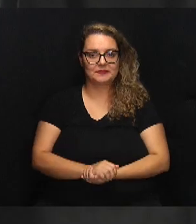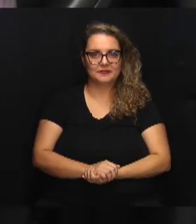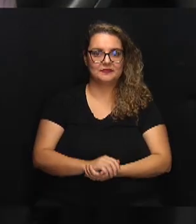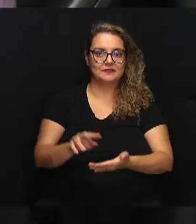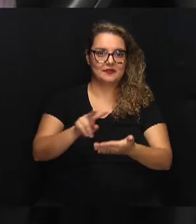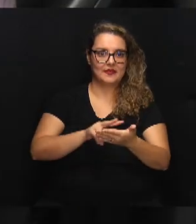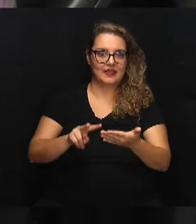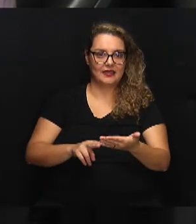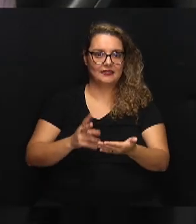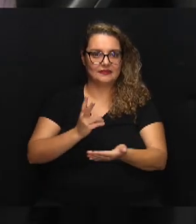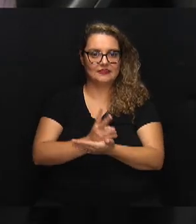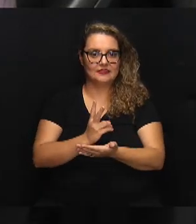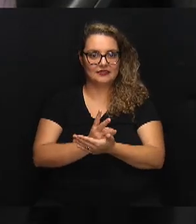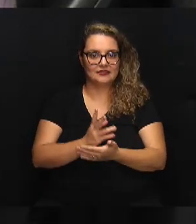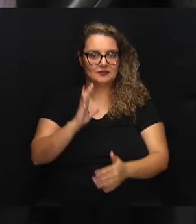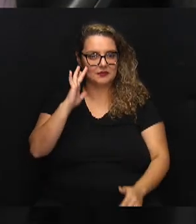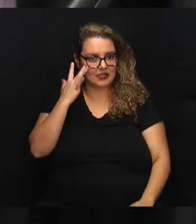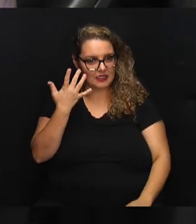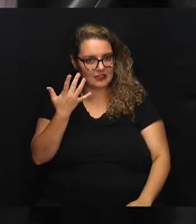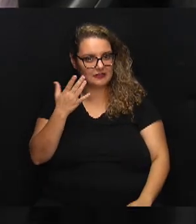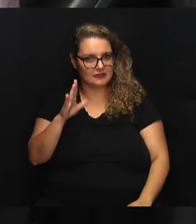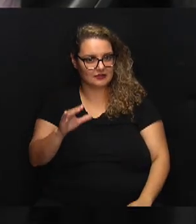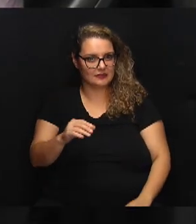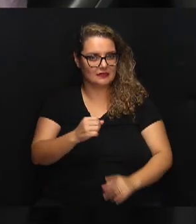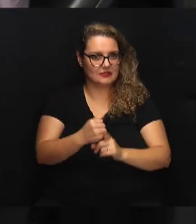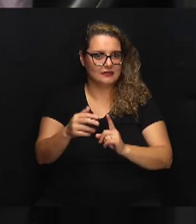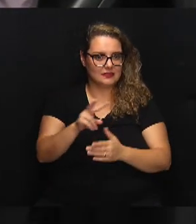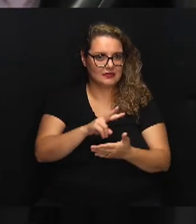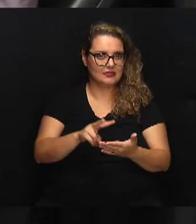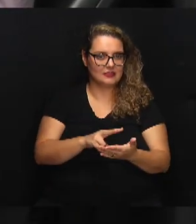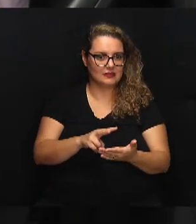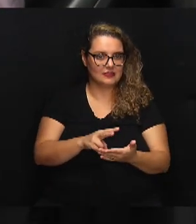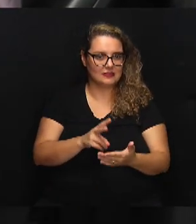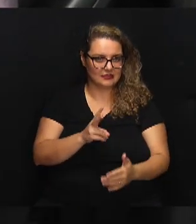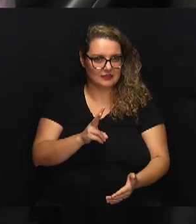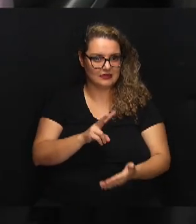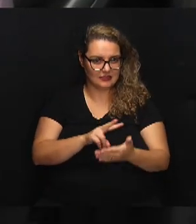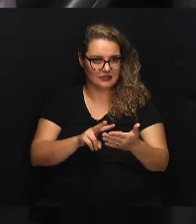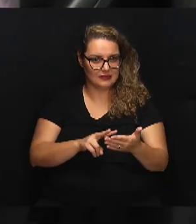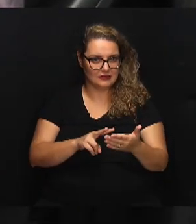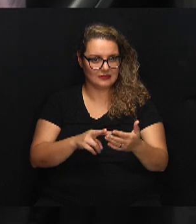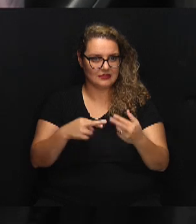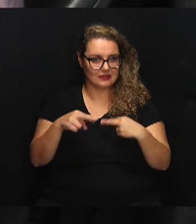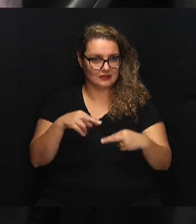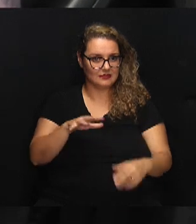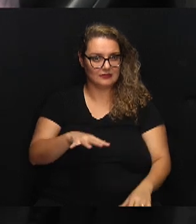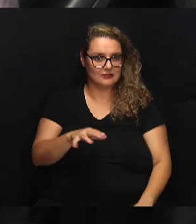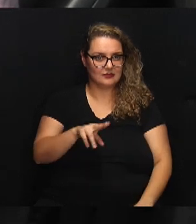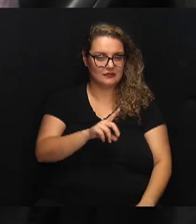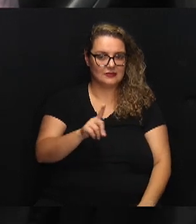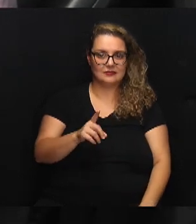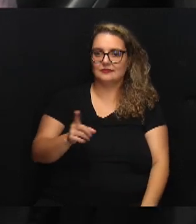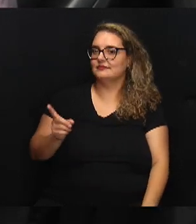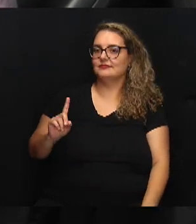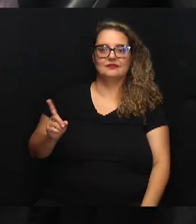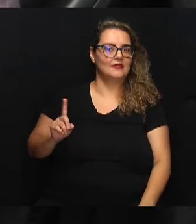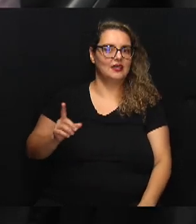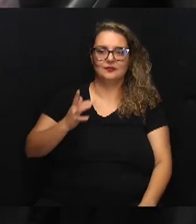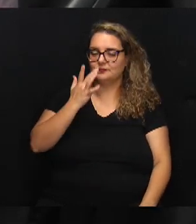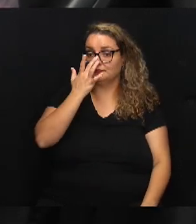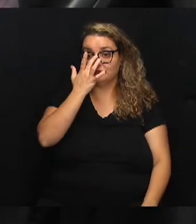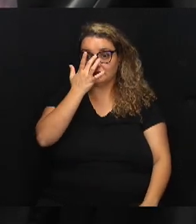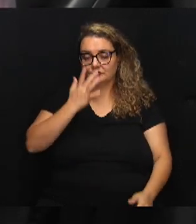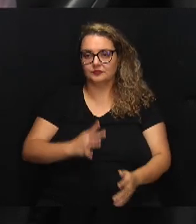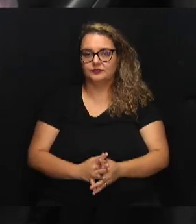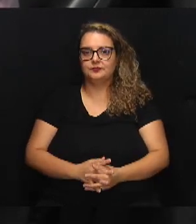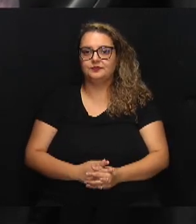leitura? Sempre a gente acha que cientista social lê bastante, mas sempre lê livros ligados à área ou não? Não. Não?